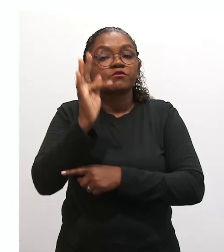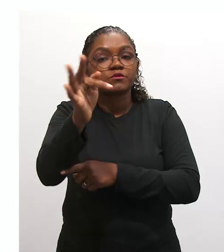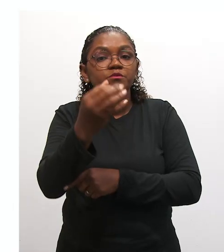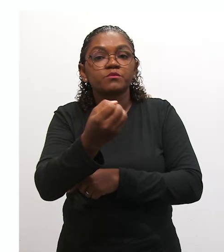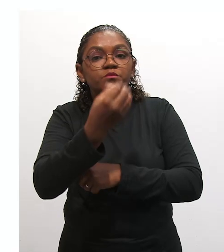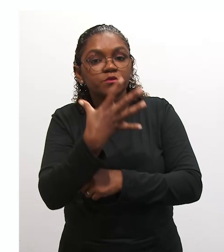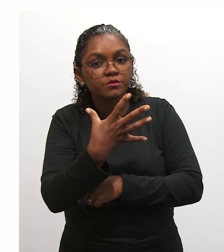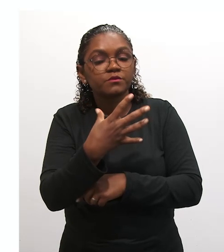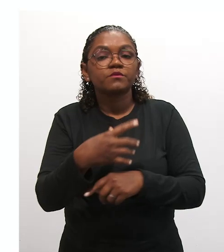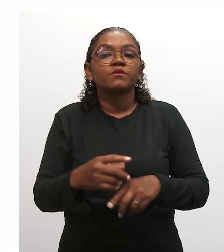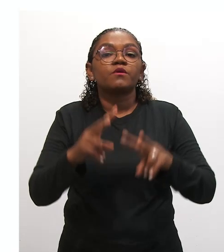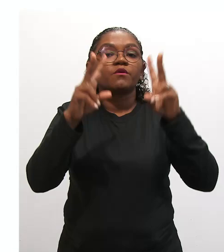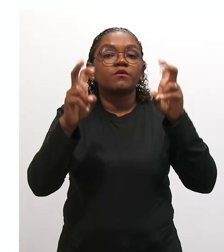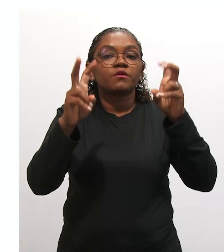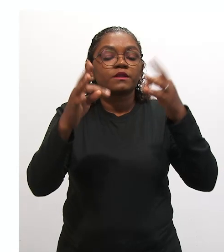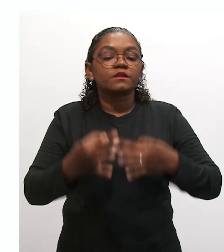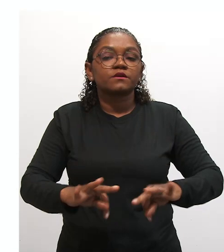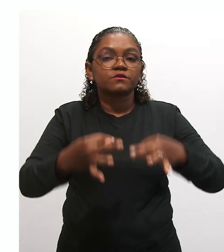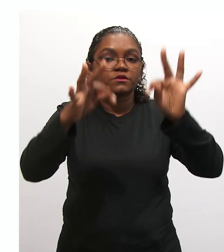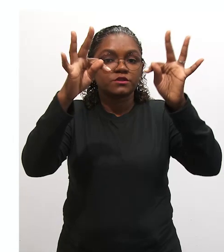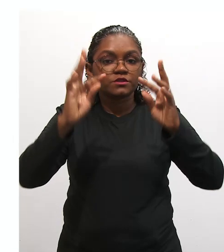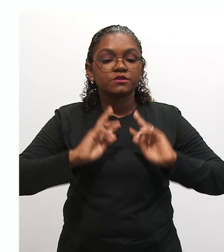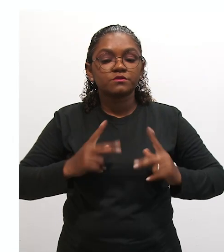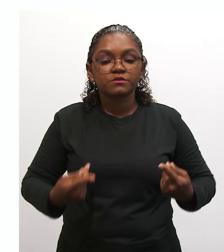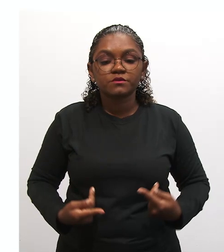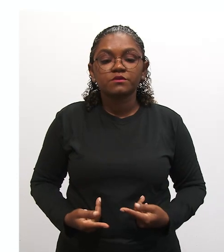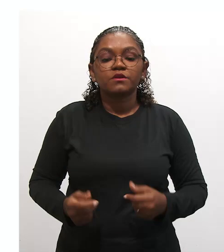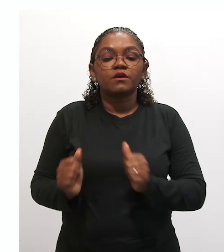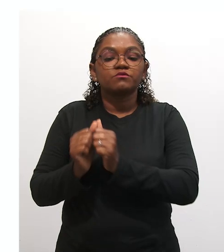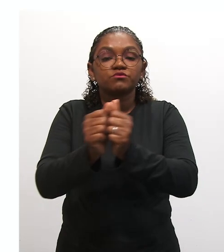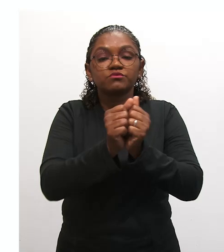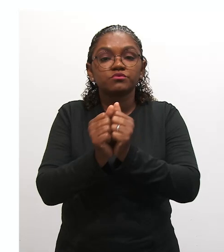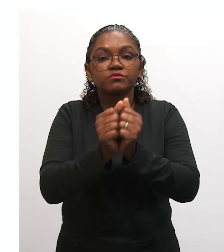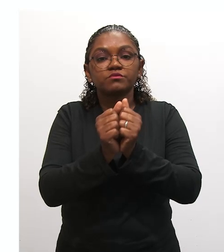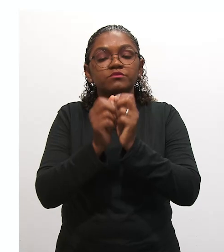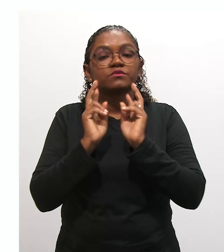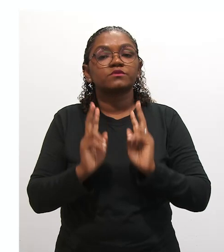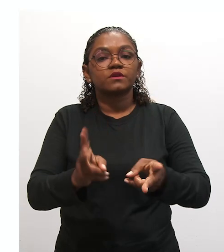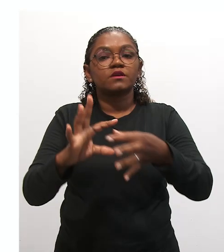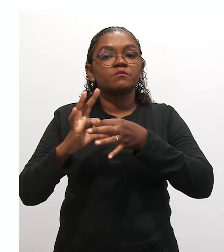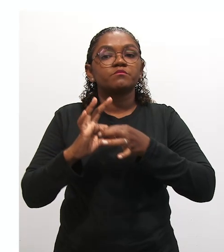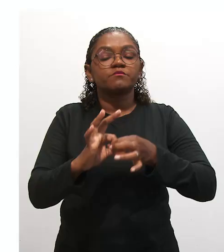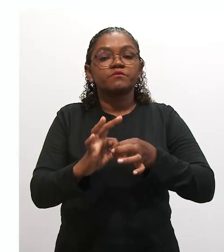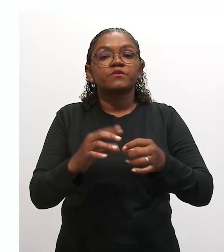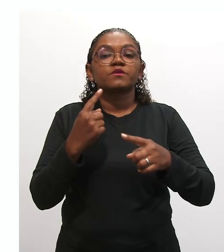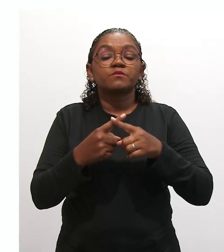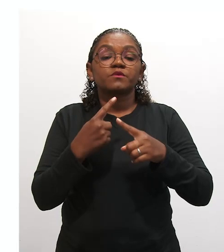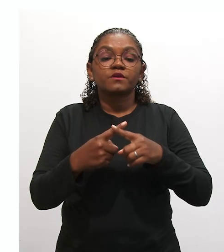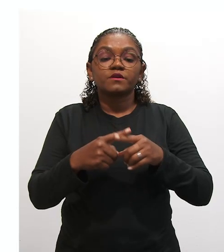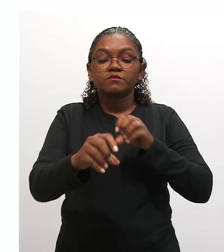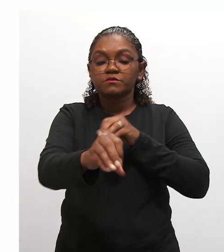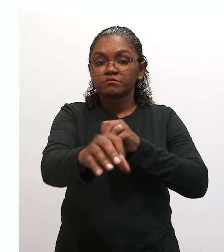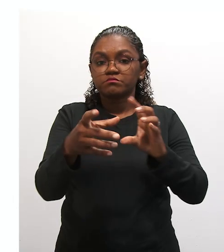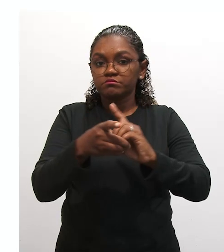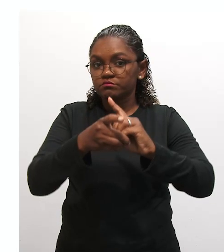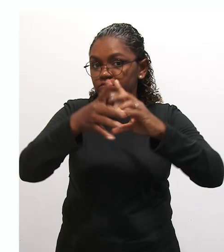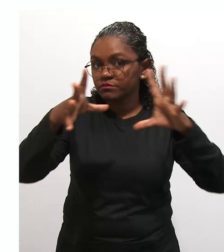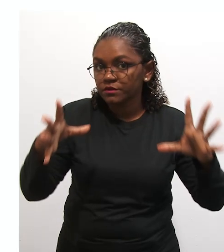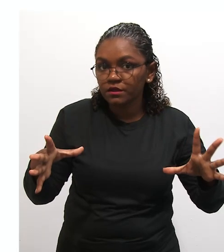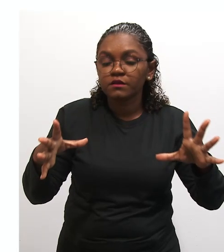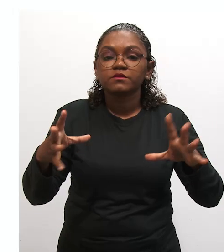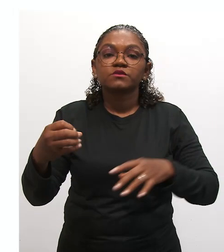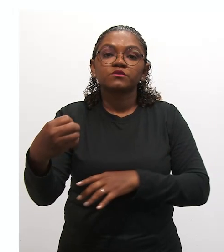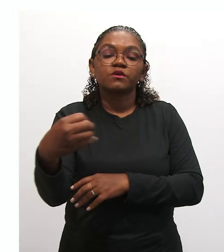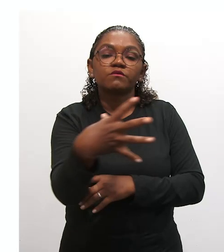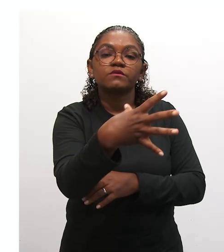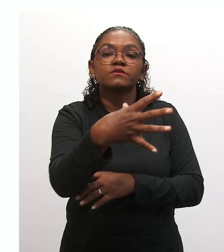ao futuro, em que a tecnologia e a humanidade caminham lado a lado, promovendo uma educação democrática,